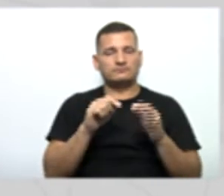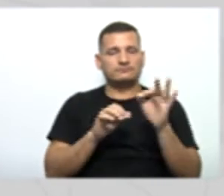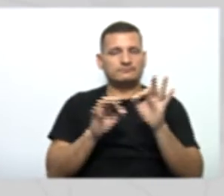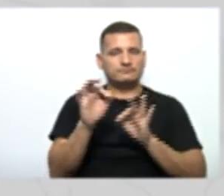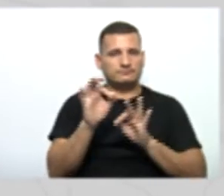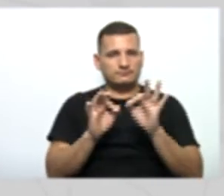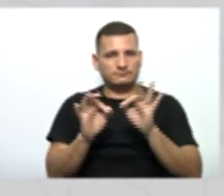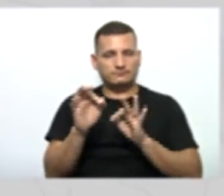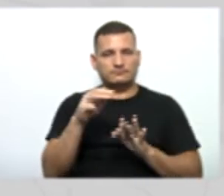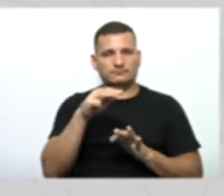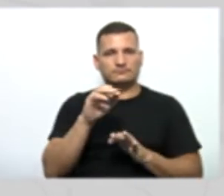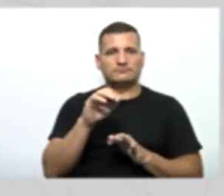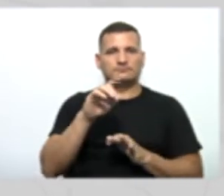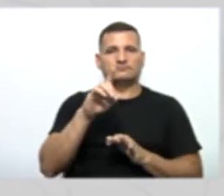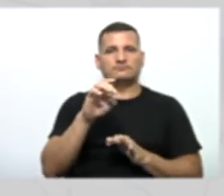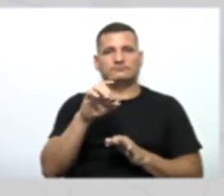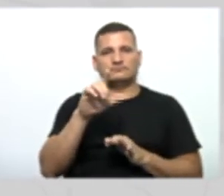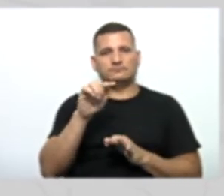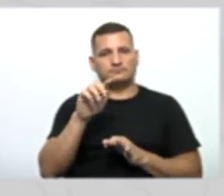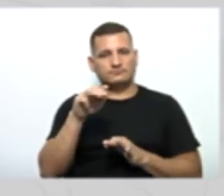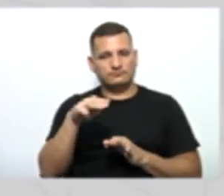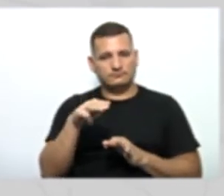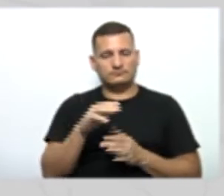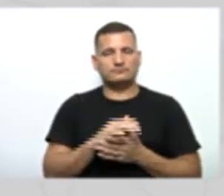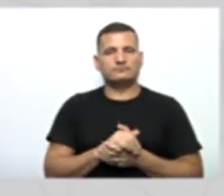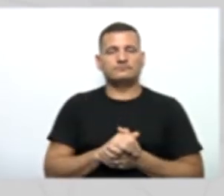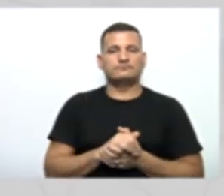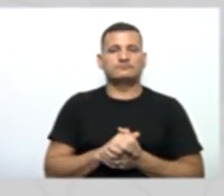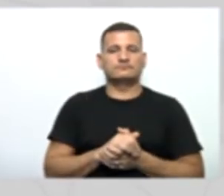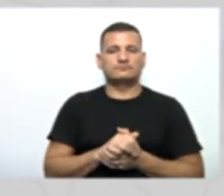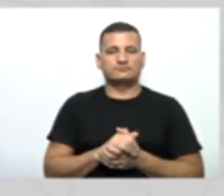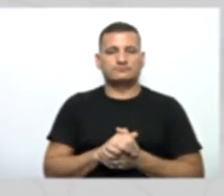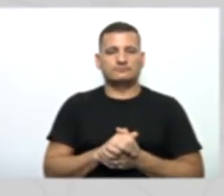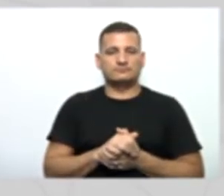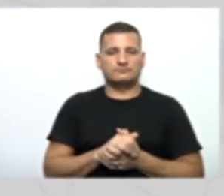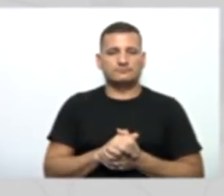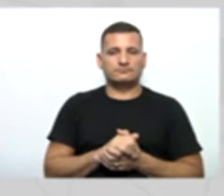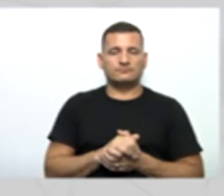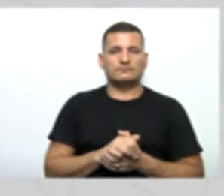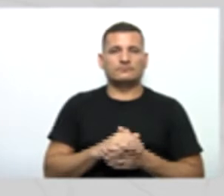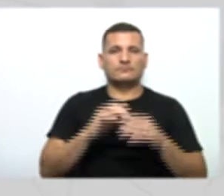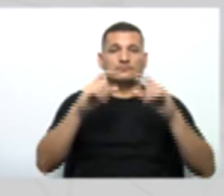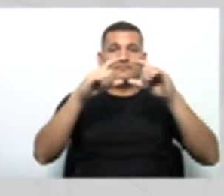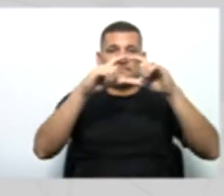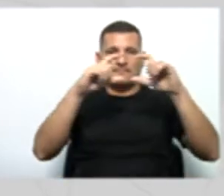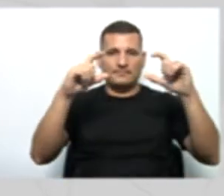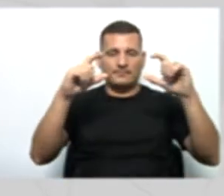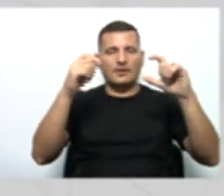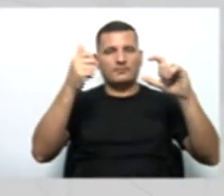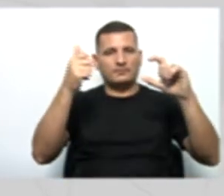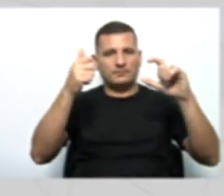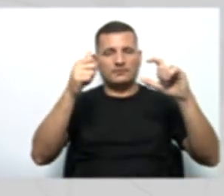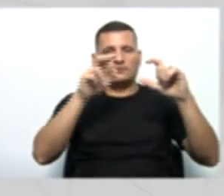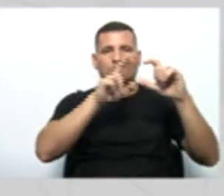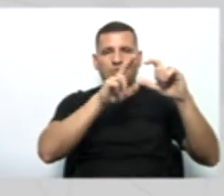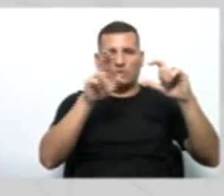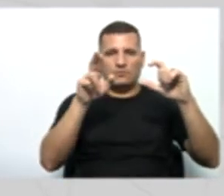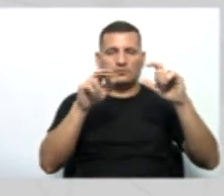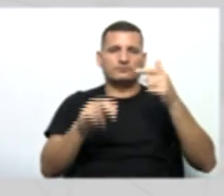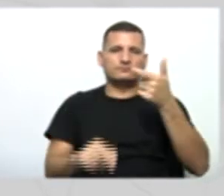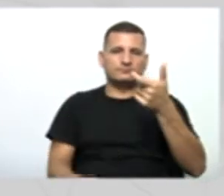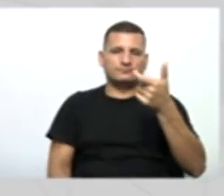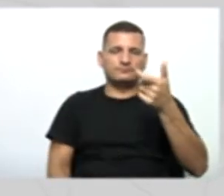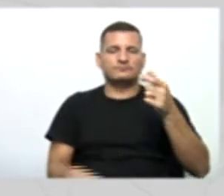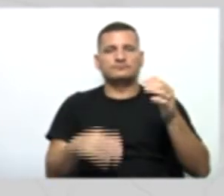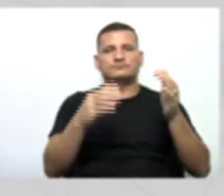Então ela é dividida assim, ó, em 3 partes, ó. Onde a primeira parte tem o nome da classe,